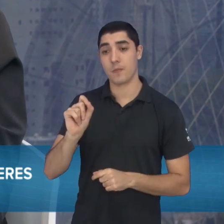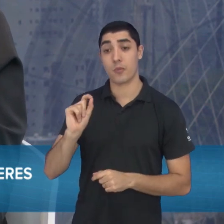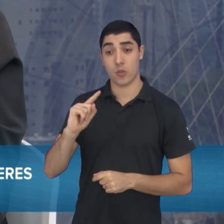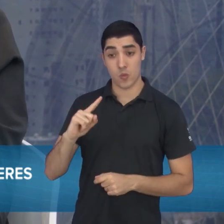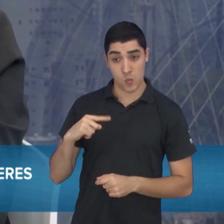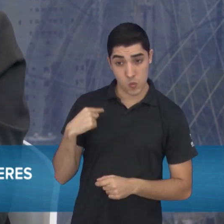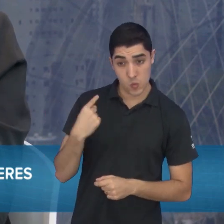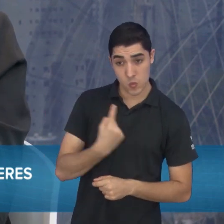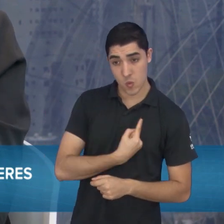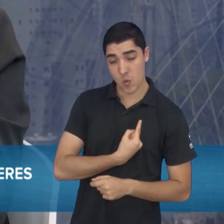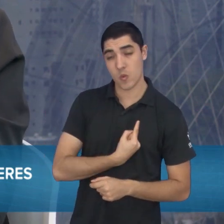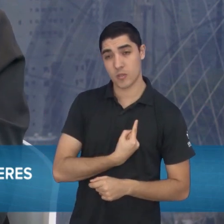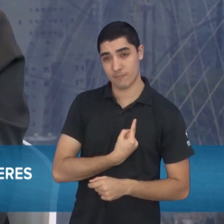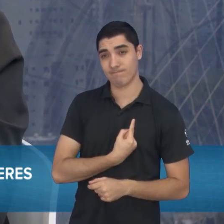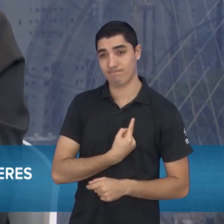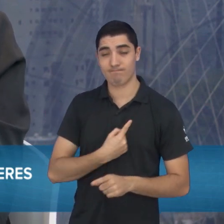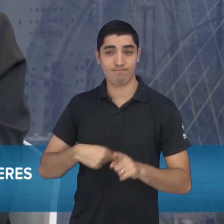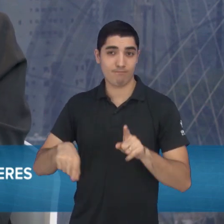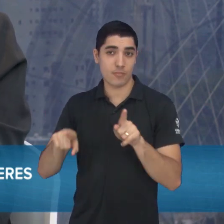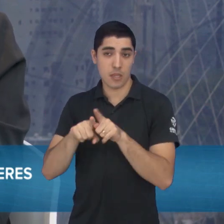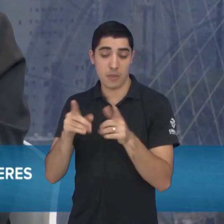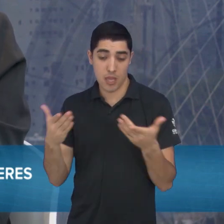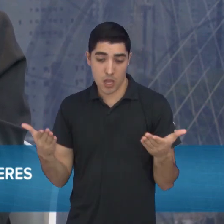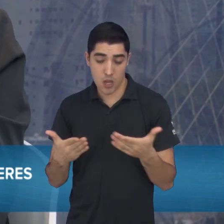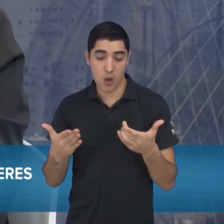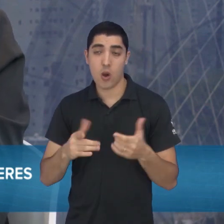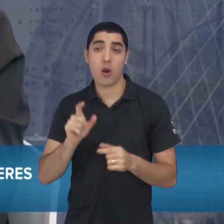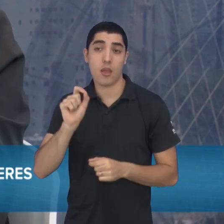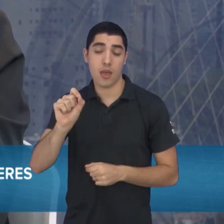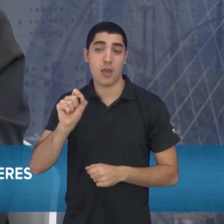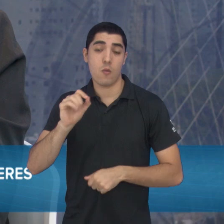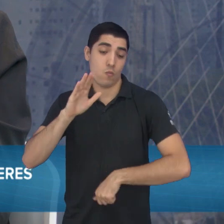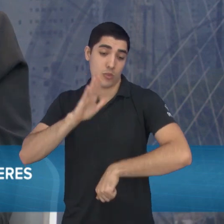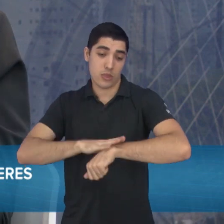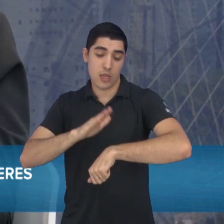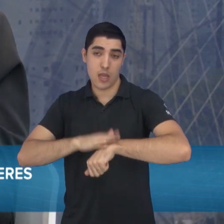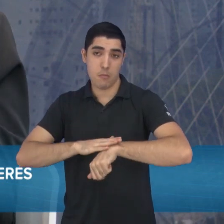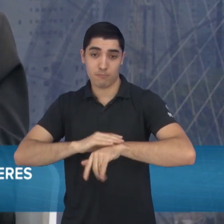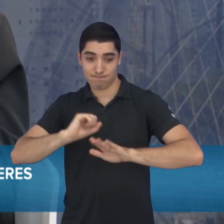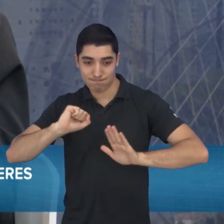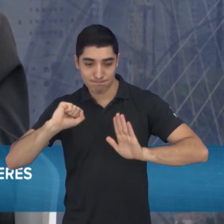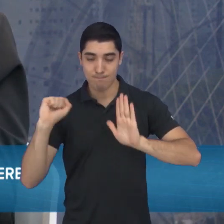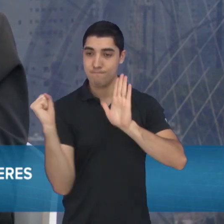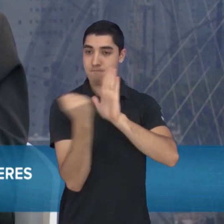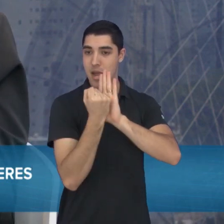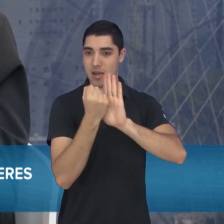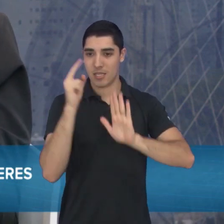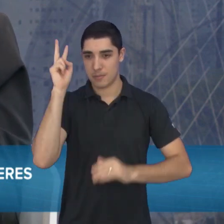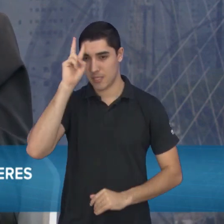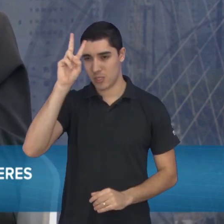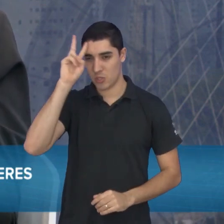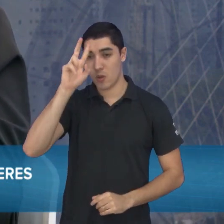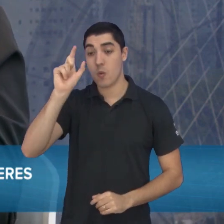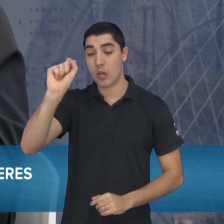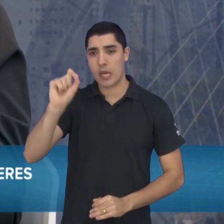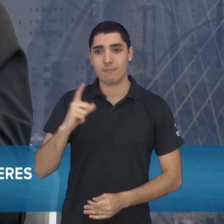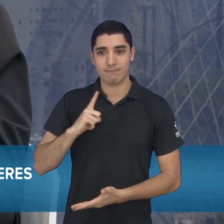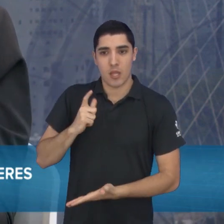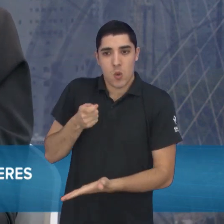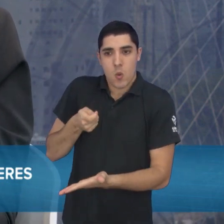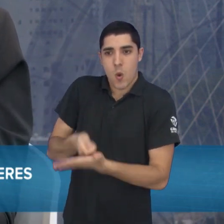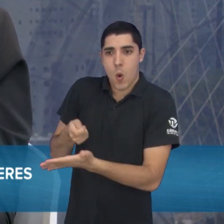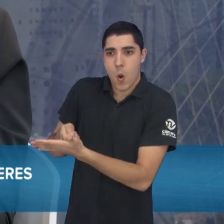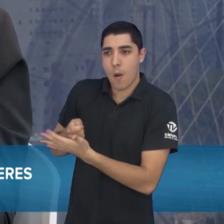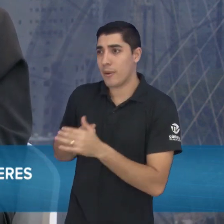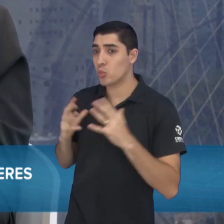que a gente também vive num momento histórico onde existe uma cobrança geral de uma